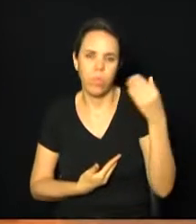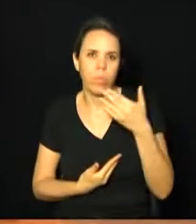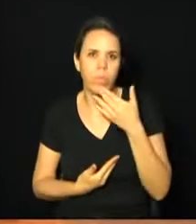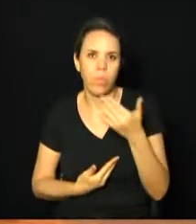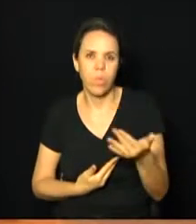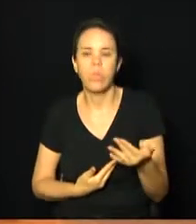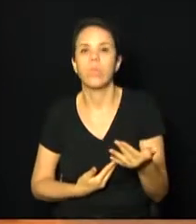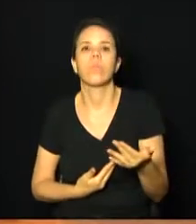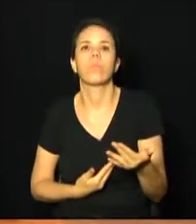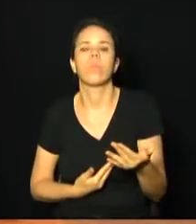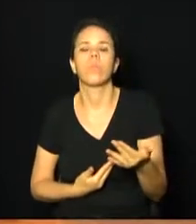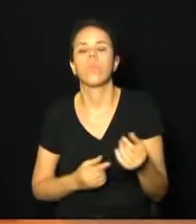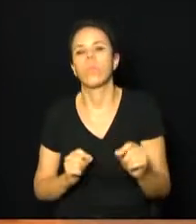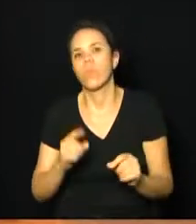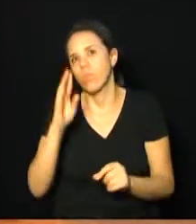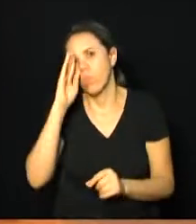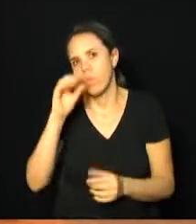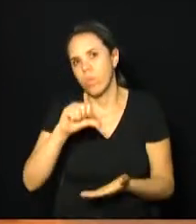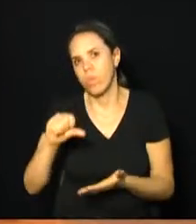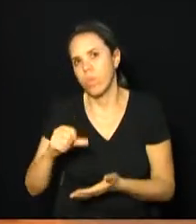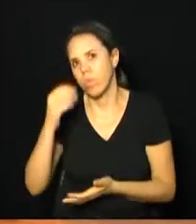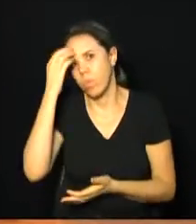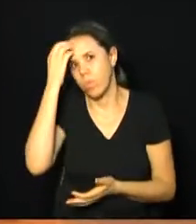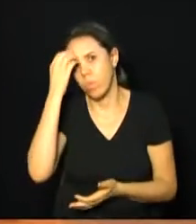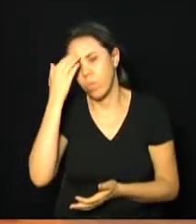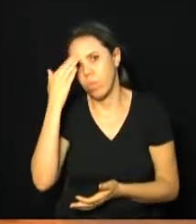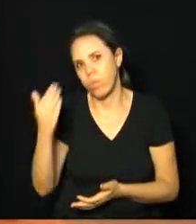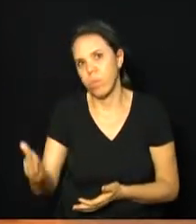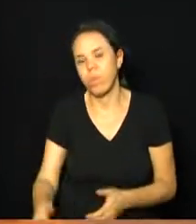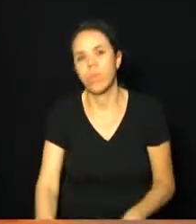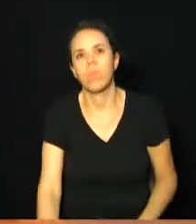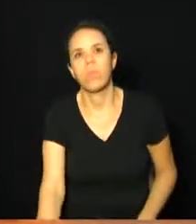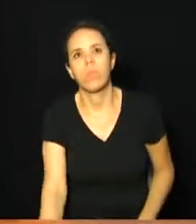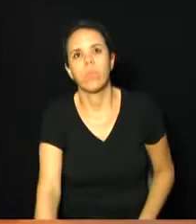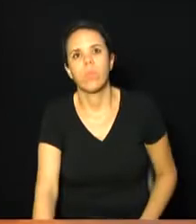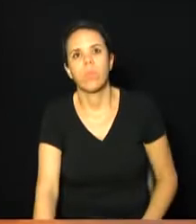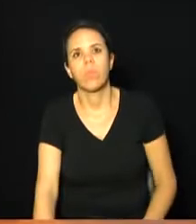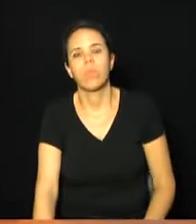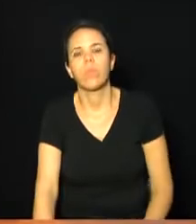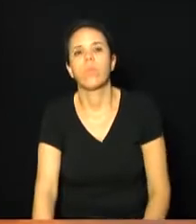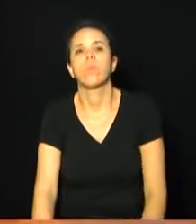e ver as prioridades de cada região. Obrigada, Marcos. De nada.